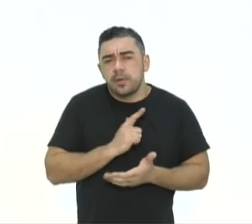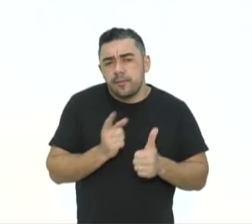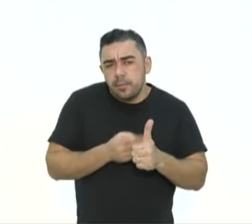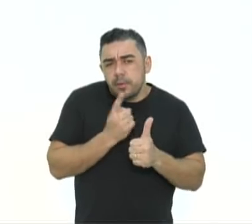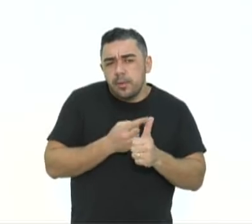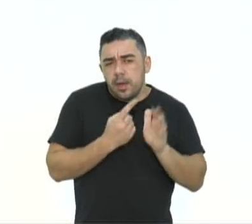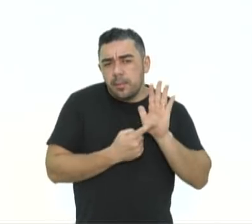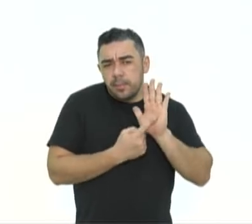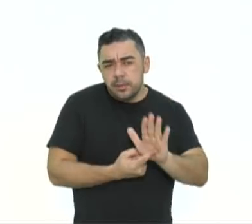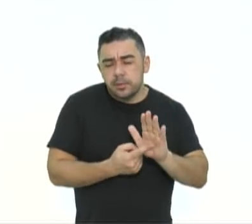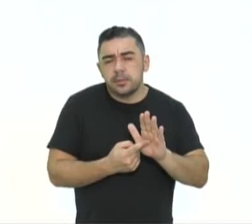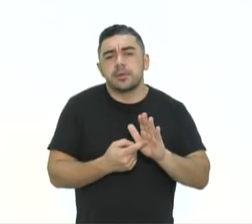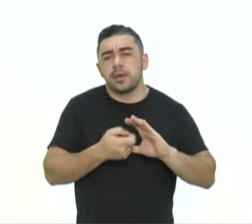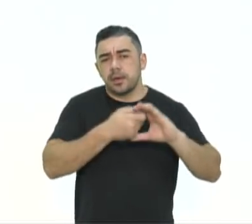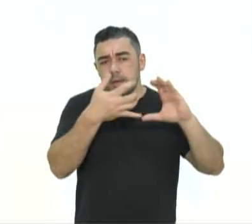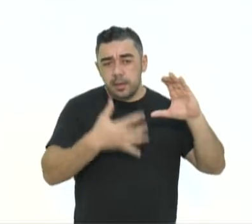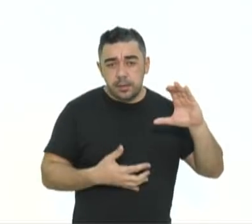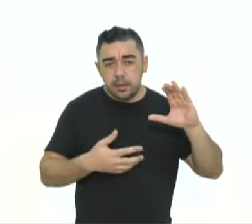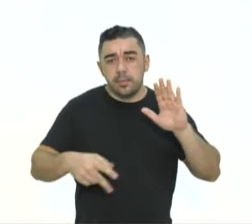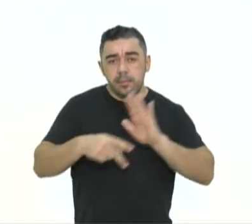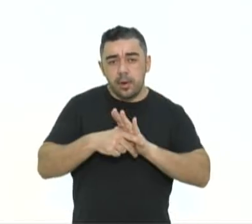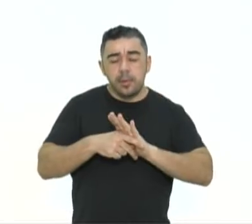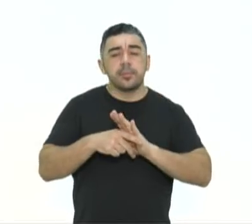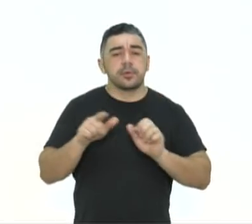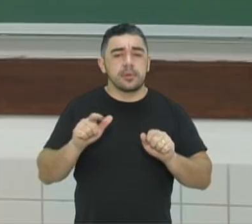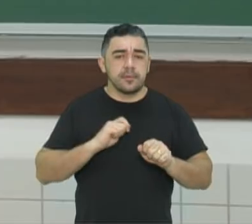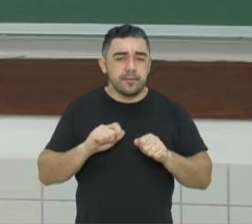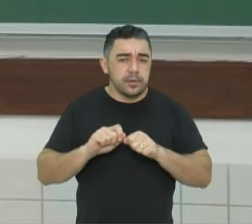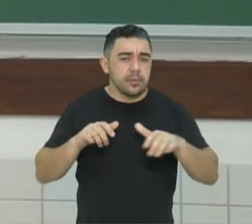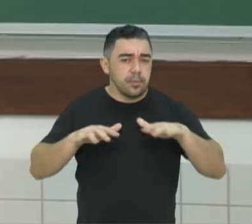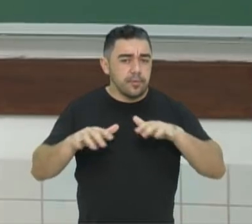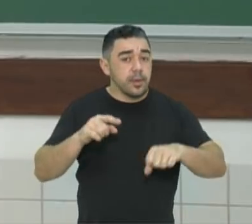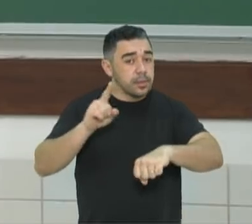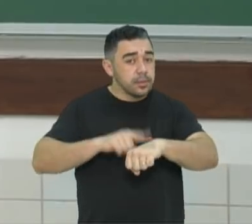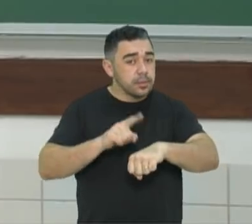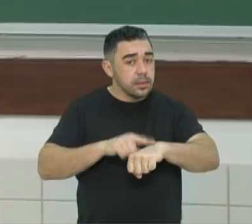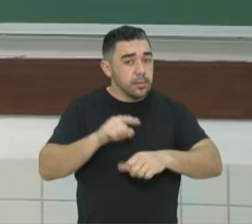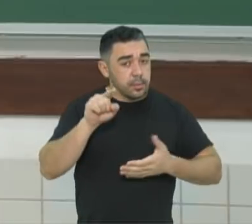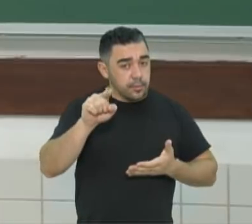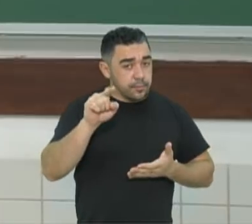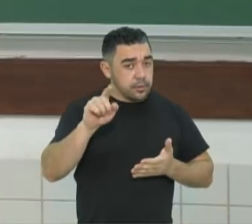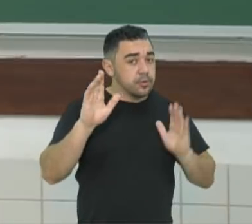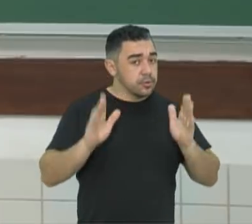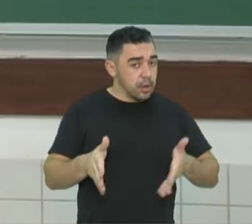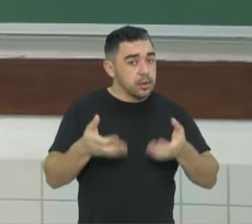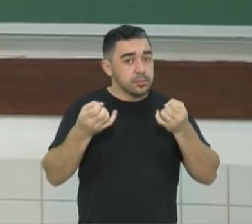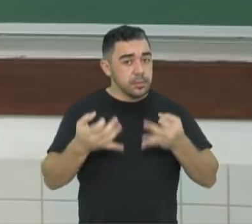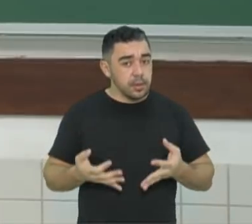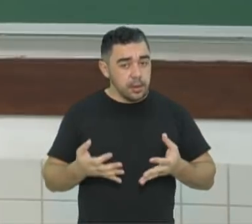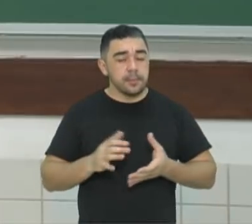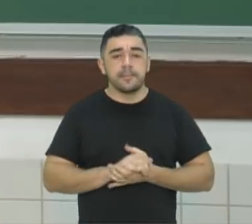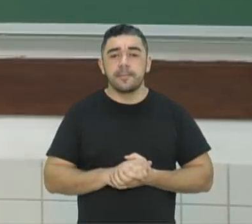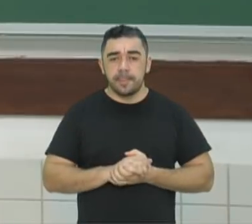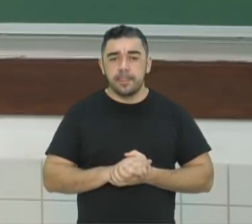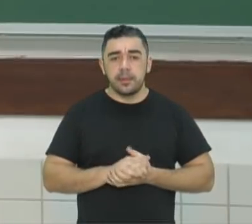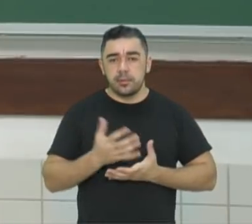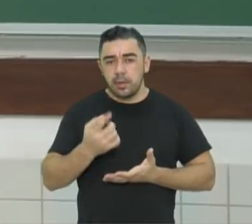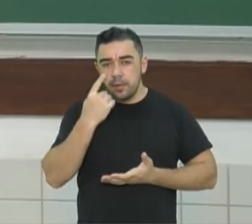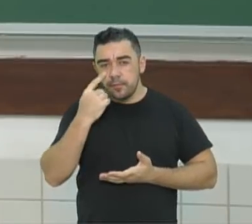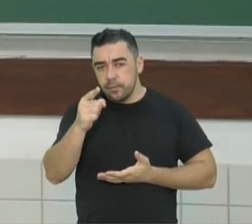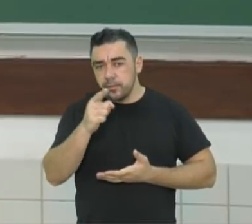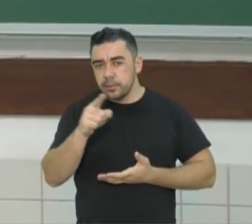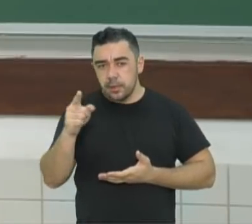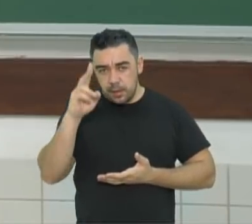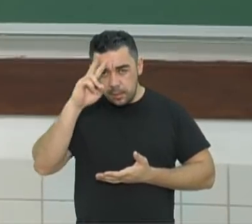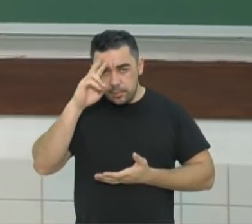a apresentar características próprias de animação. E aí eu vou dar um tempinho, então, para vocês, nós falamos ainda agora sobre isso aqui, e aí eu quero ver se vocês